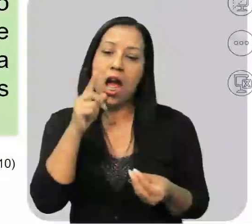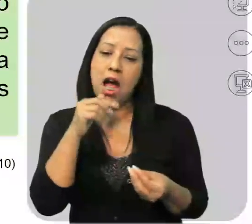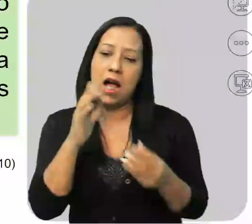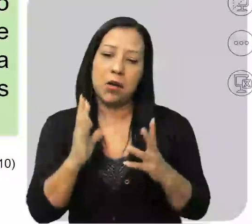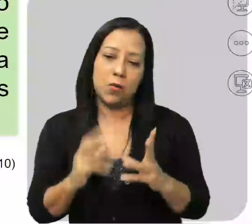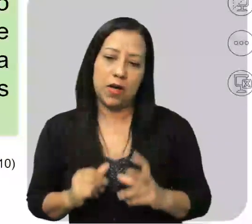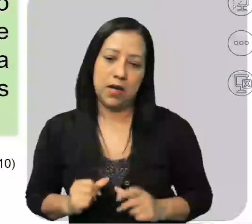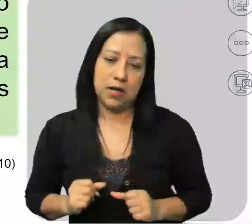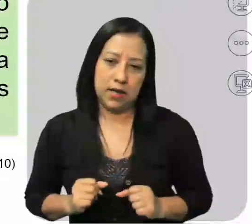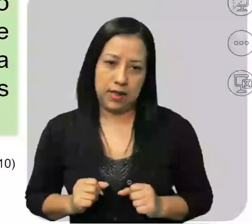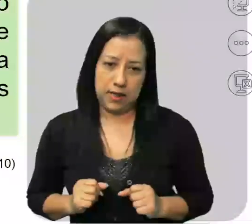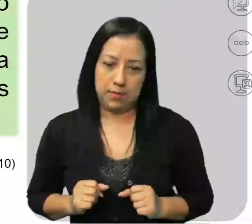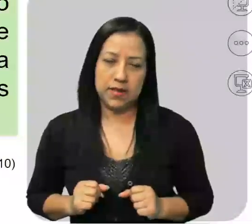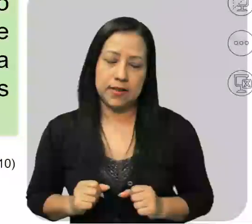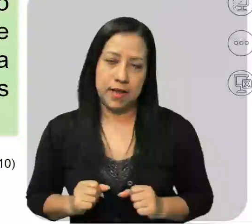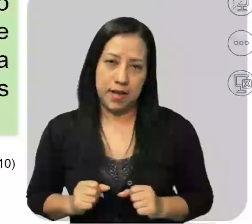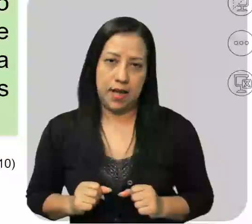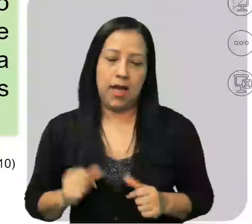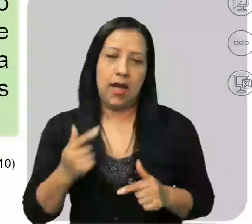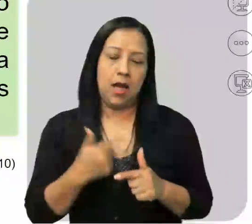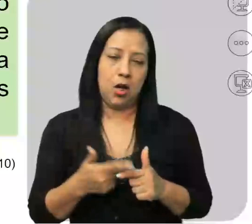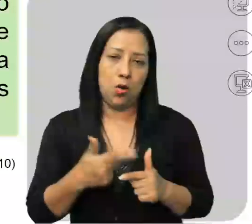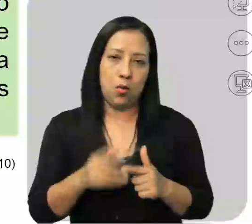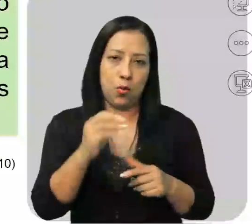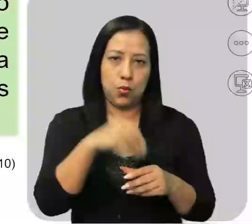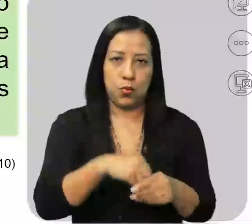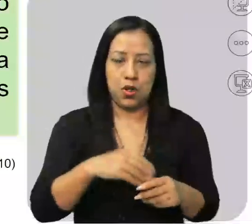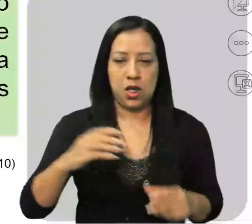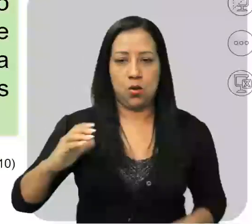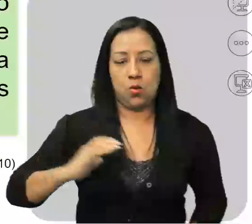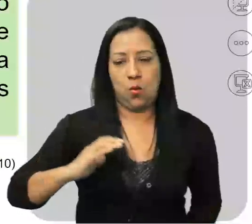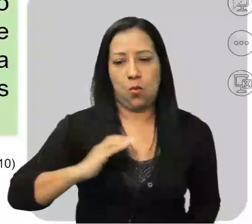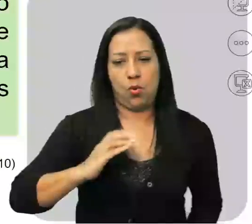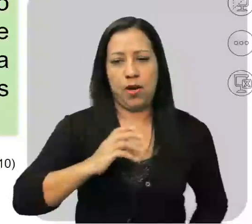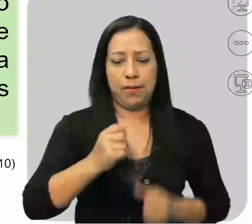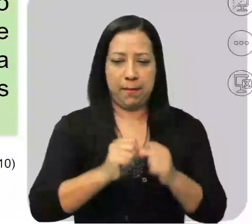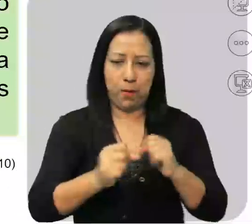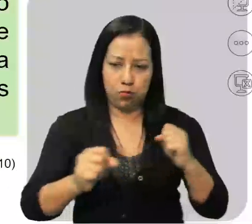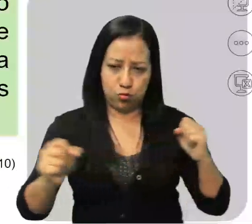As dificuldades de abastecimento de água à população das regiões